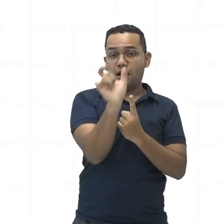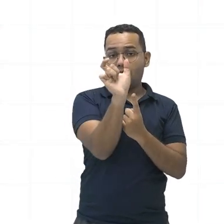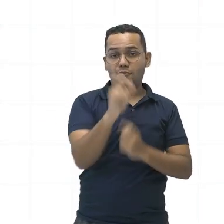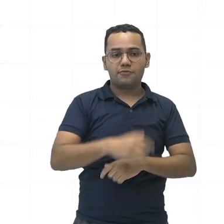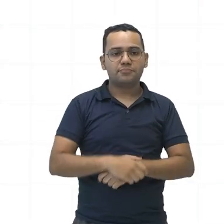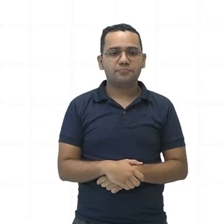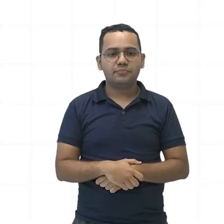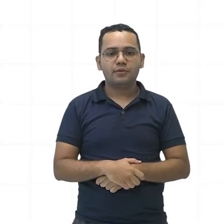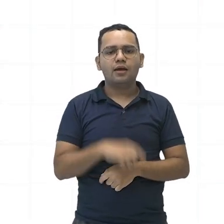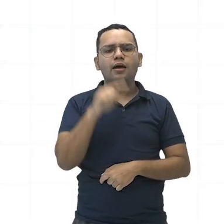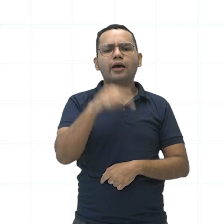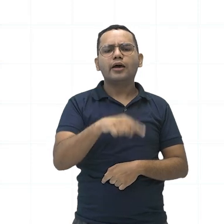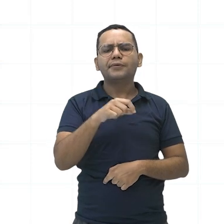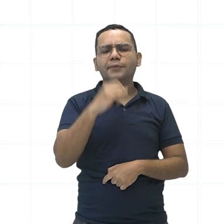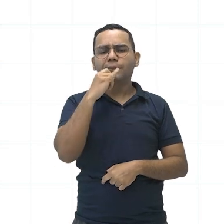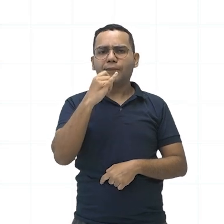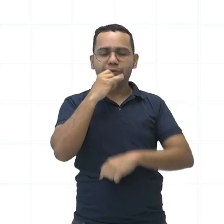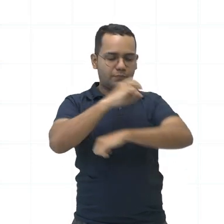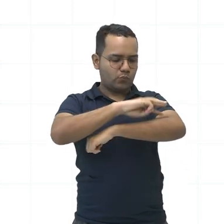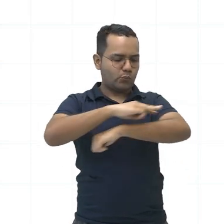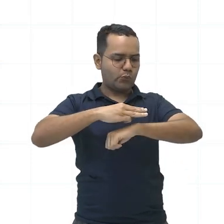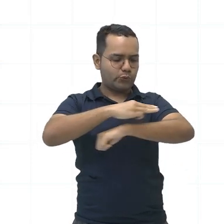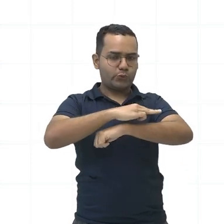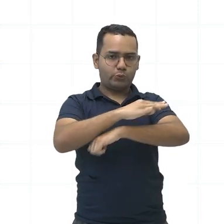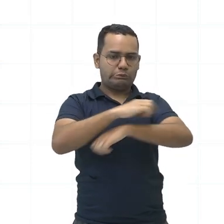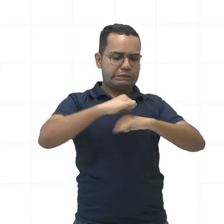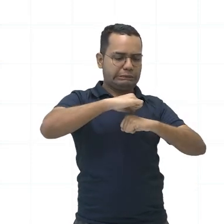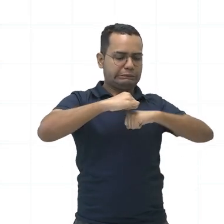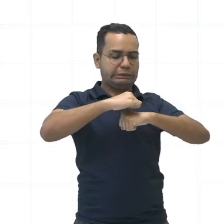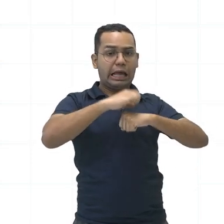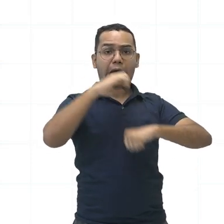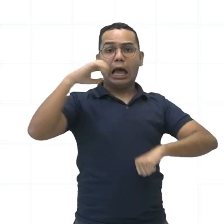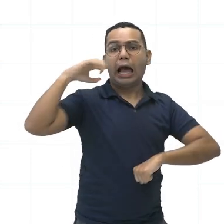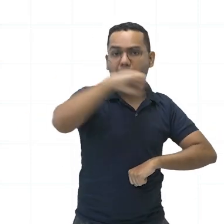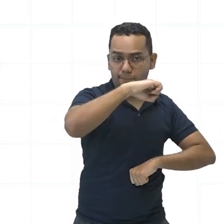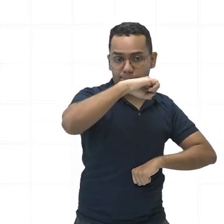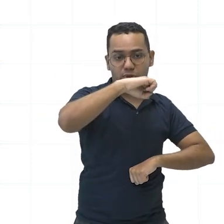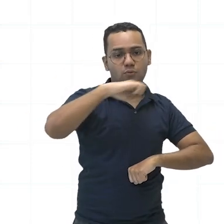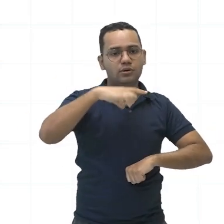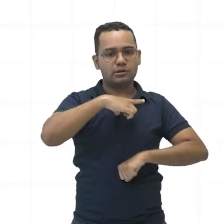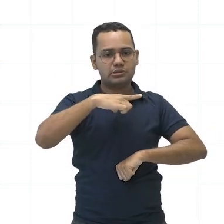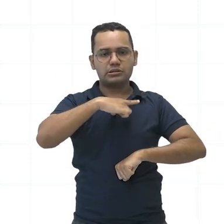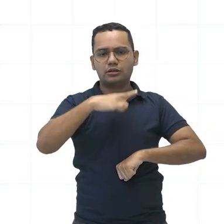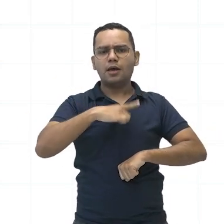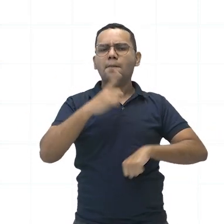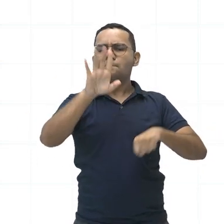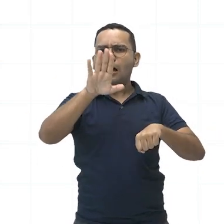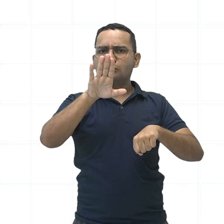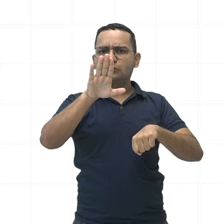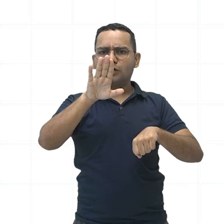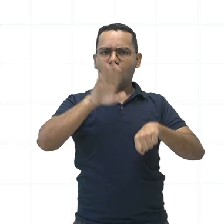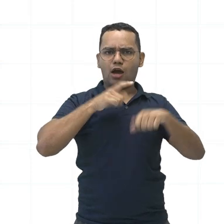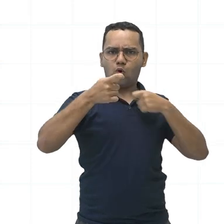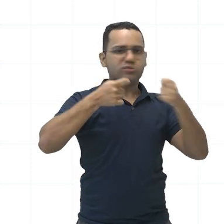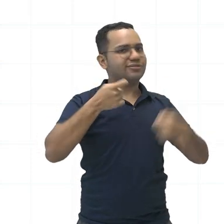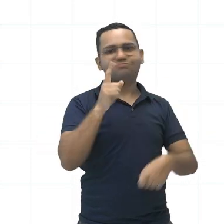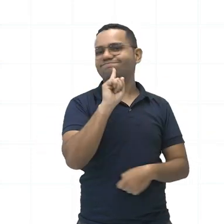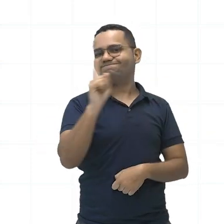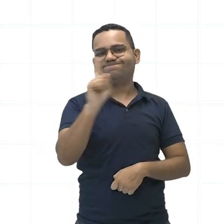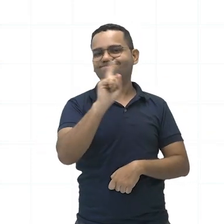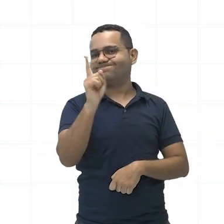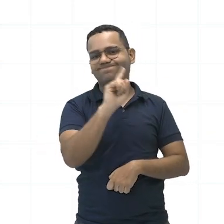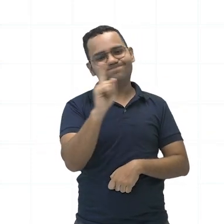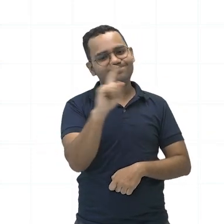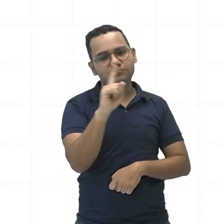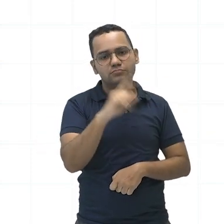é uma contração rápida, involuntária e dolorosa de um músculo, que pode aparecer em qualquer parte do corpo, mas que normalmente